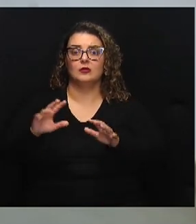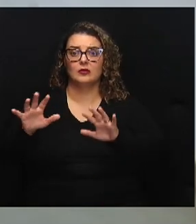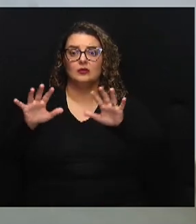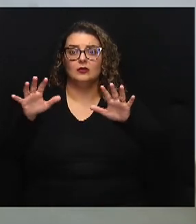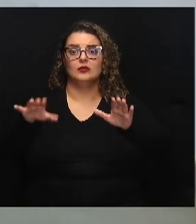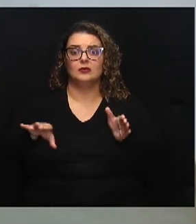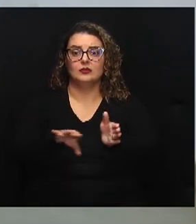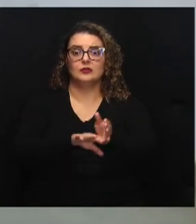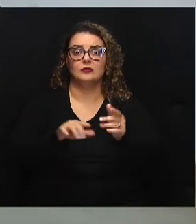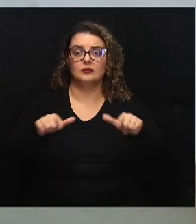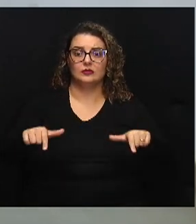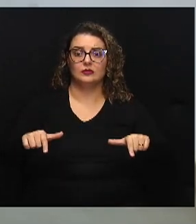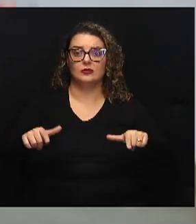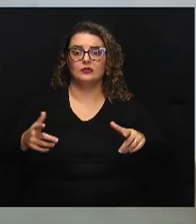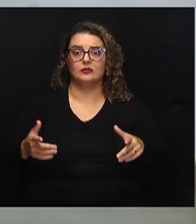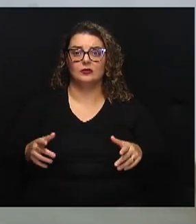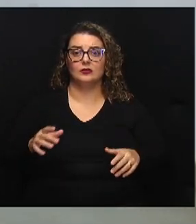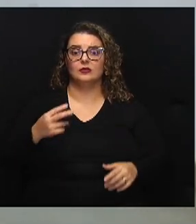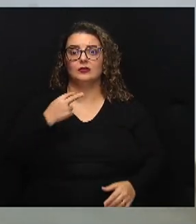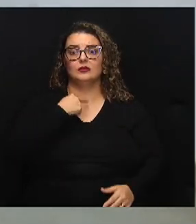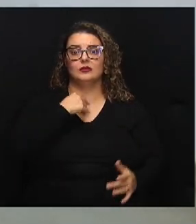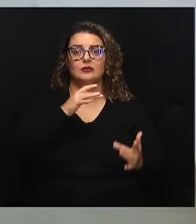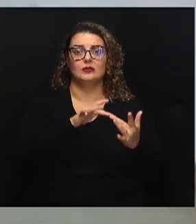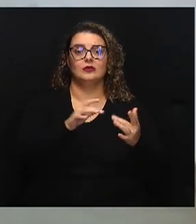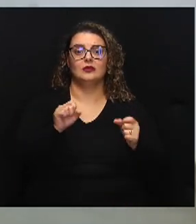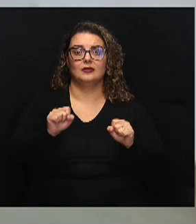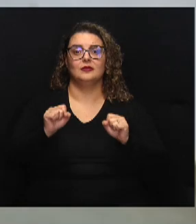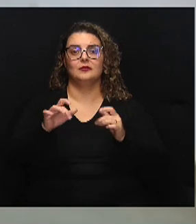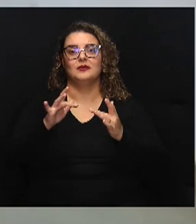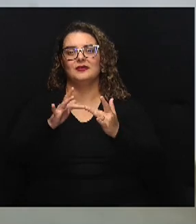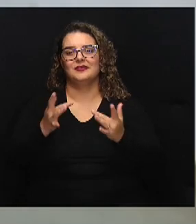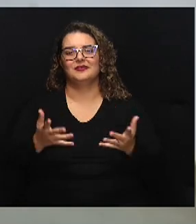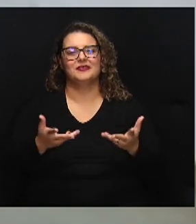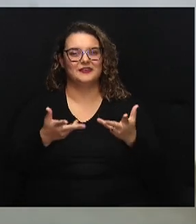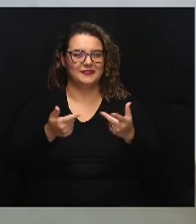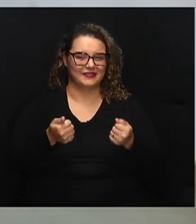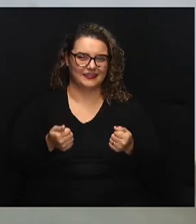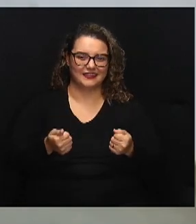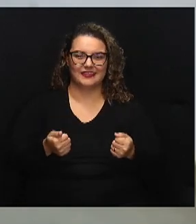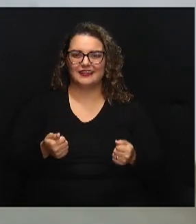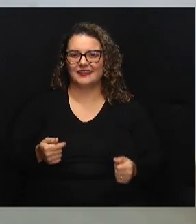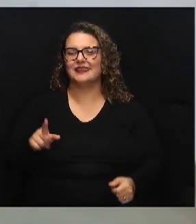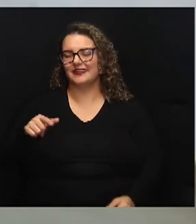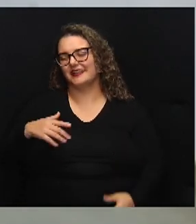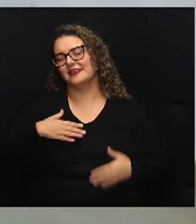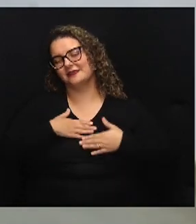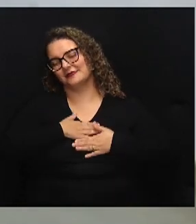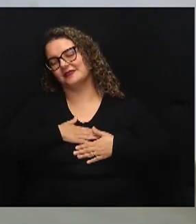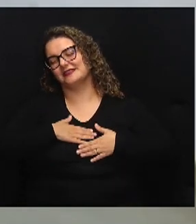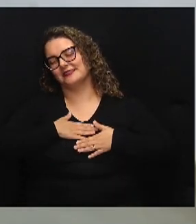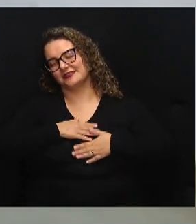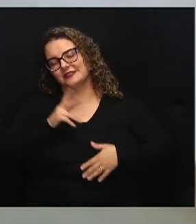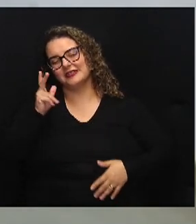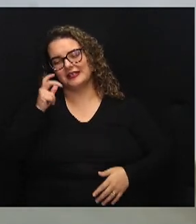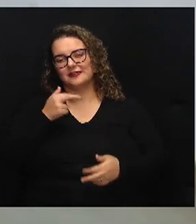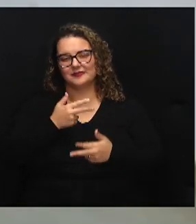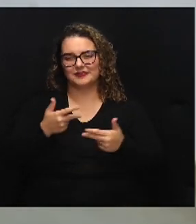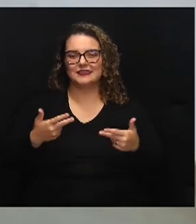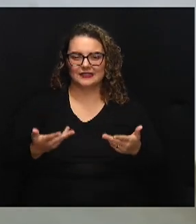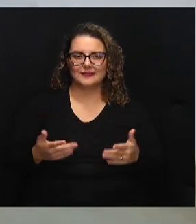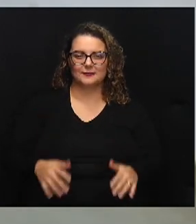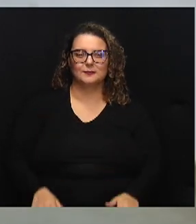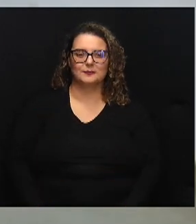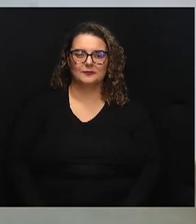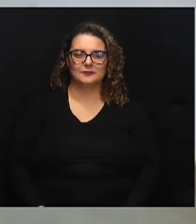lugar, está lá escrito, não toque, não toque, não toque, essa eu posso tocar. Maravilhoso, né? Então isso é muito gostoso você ouvir essas coisas aí